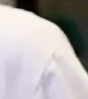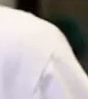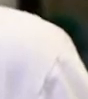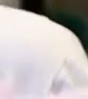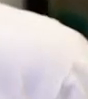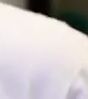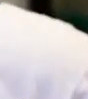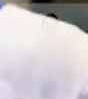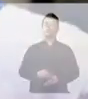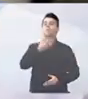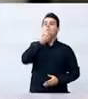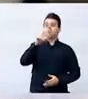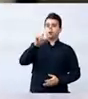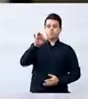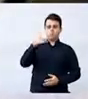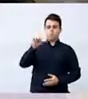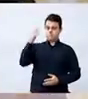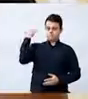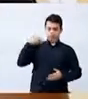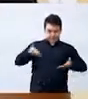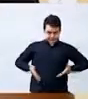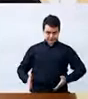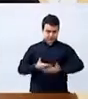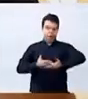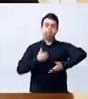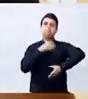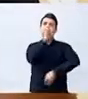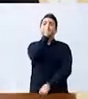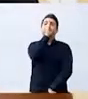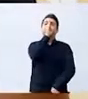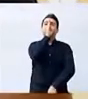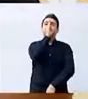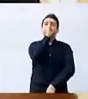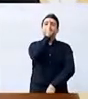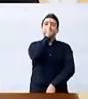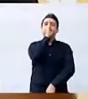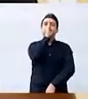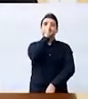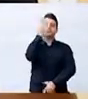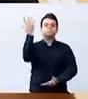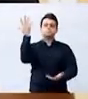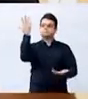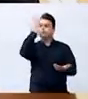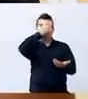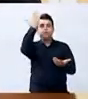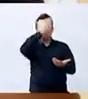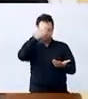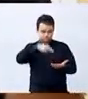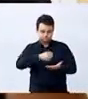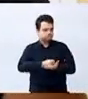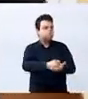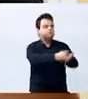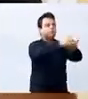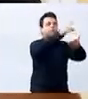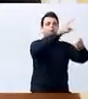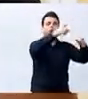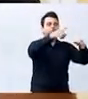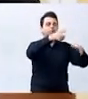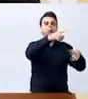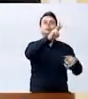O Leonardo nasceu parado, ele foi reanimado, eu não vi ele foi direto para